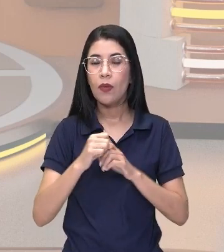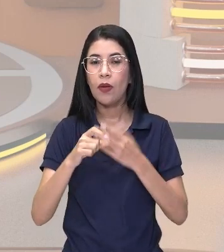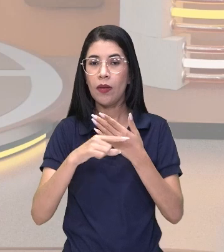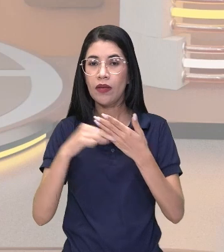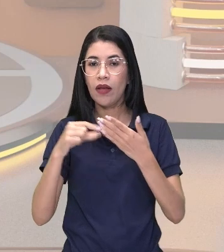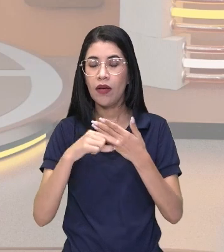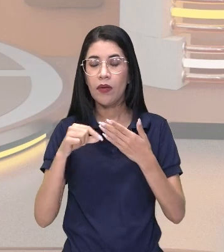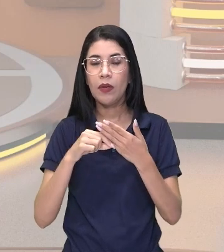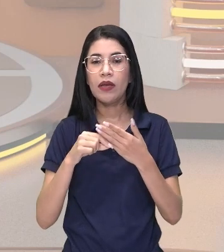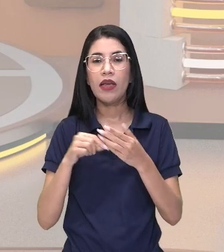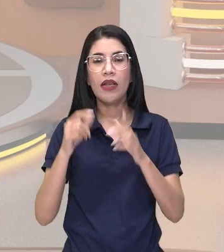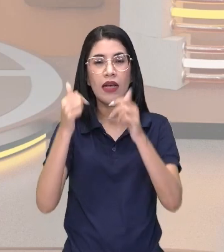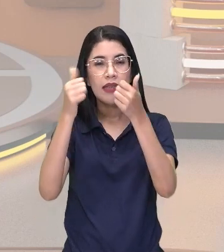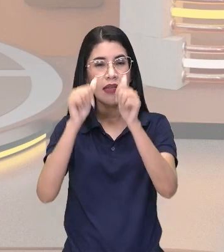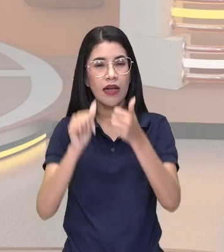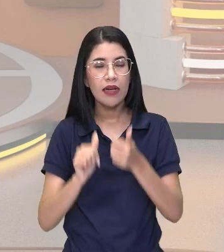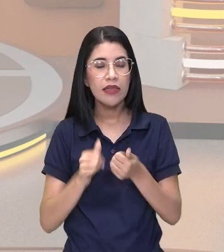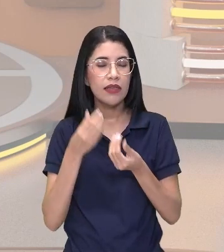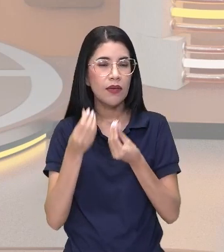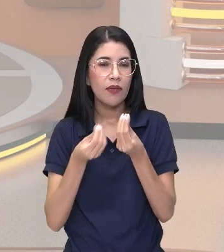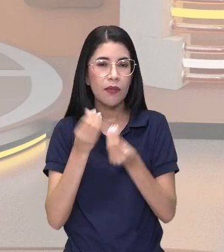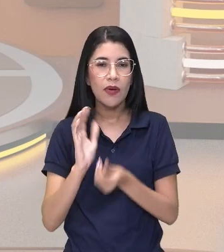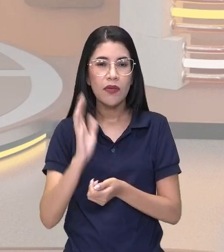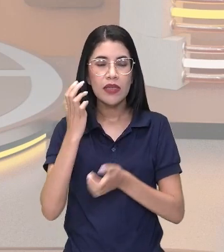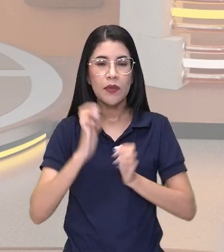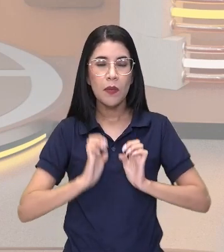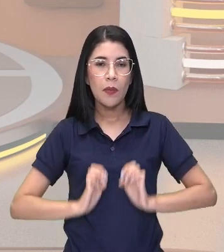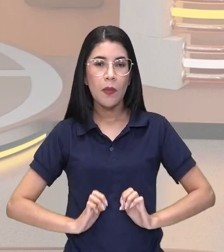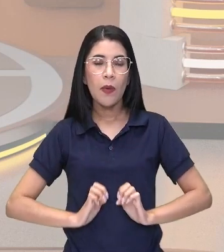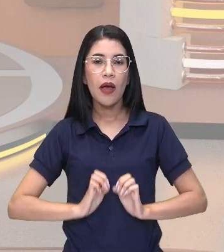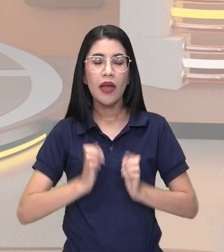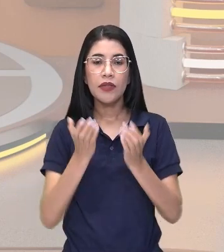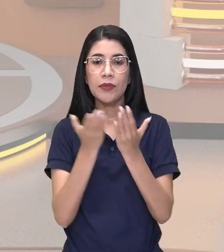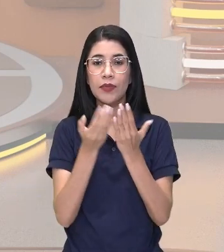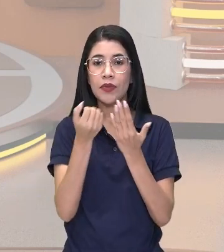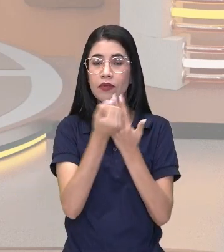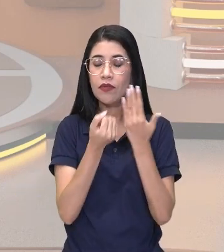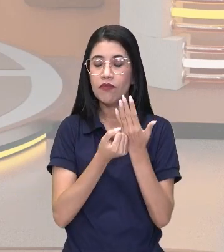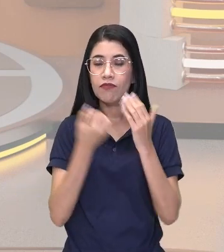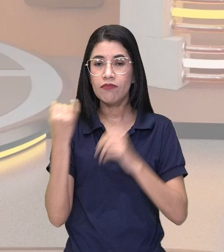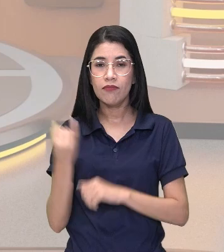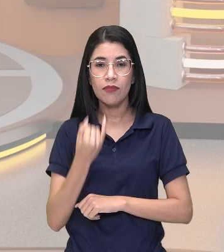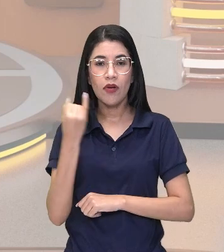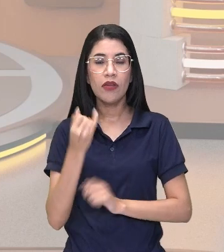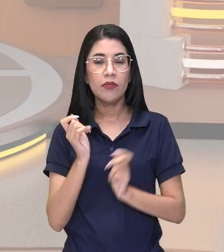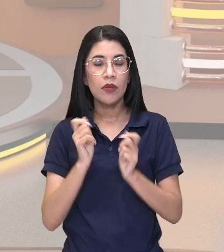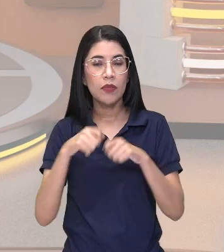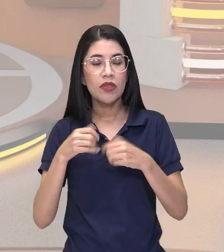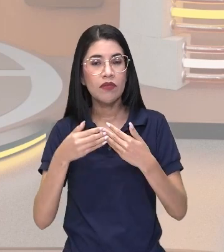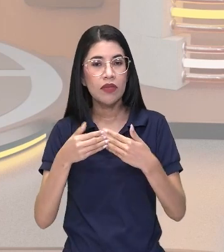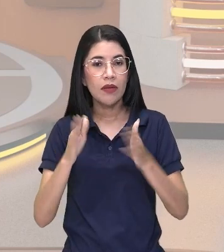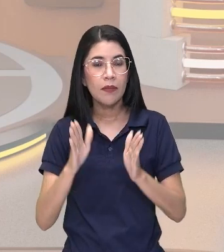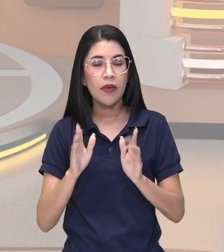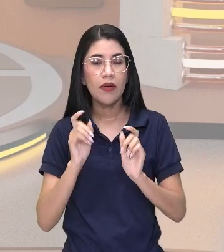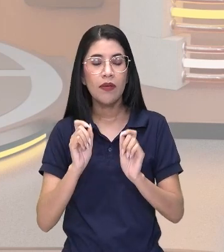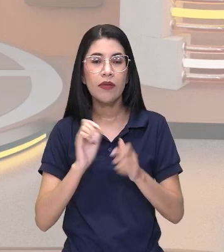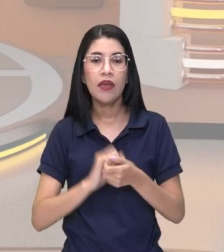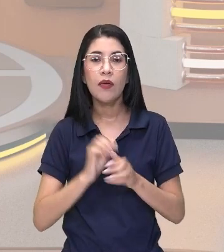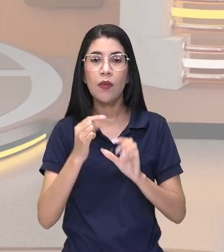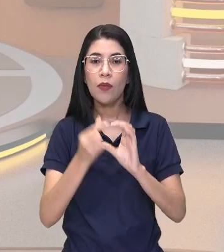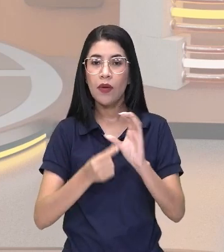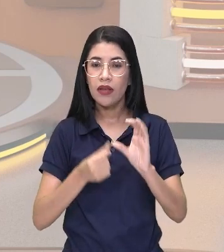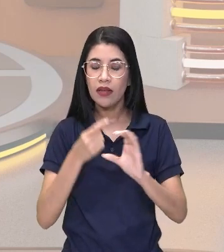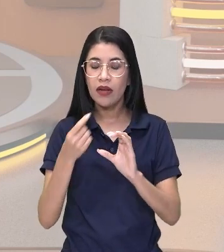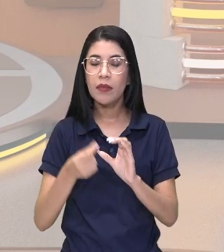ele analisa muito bem como essa ética protestante ela foi essencial para o florescimento do que viria a ser o capitalismo como a